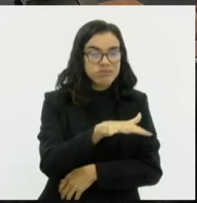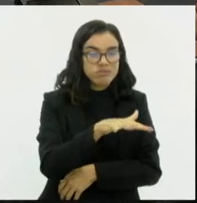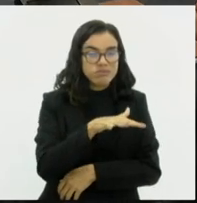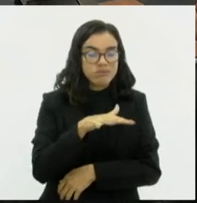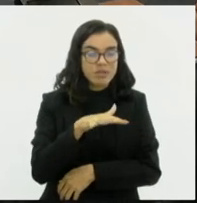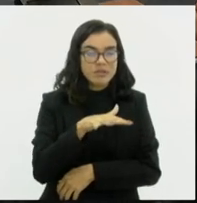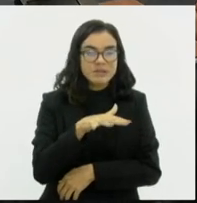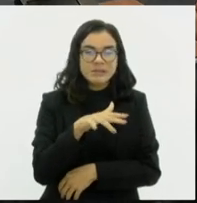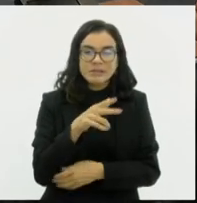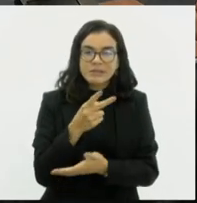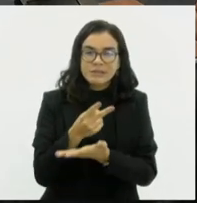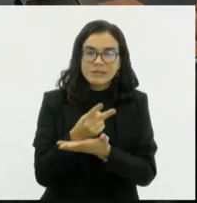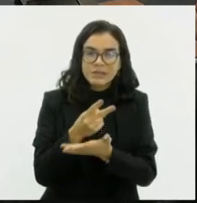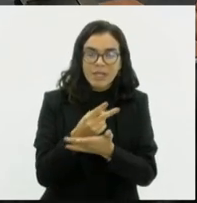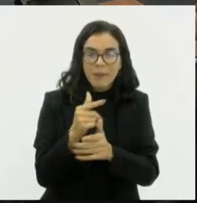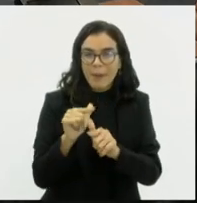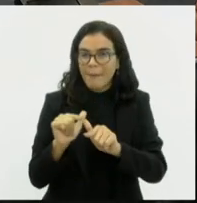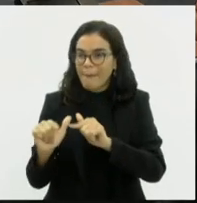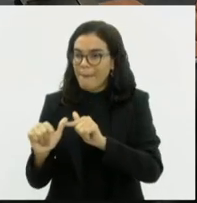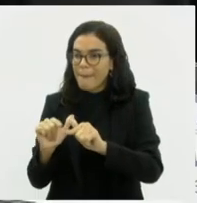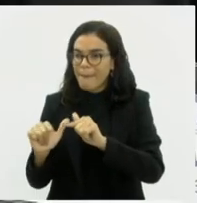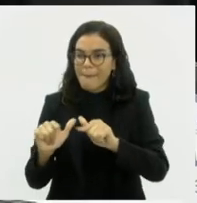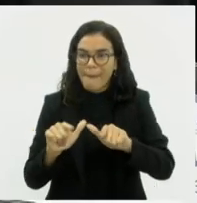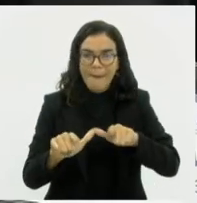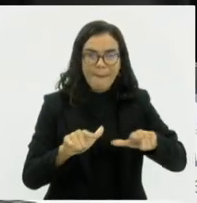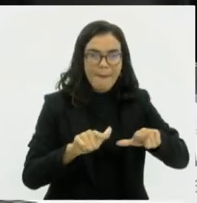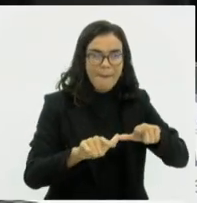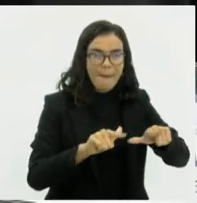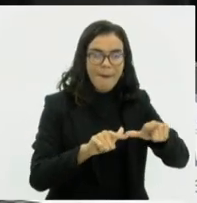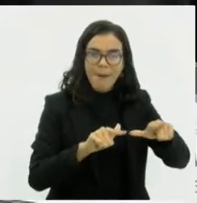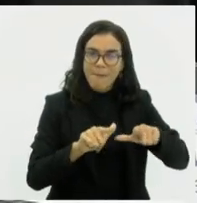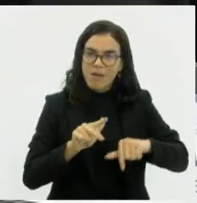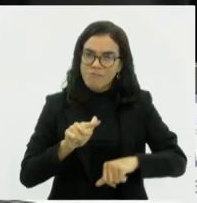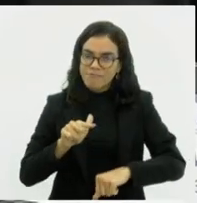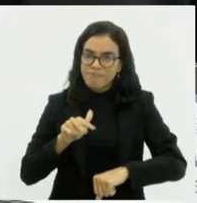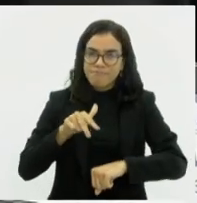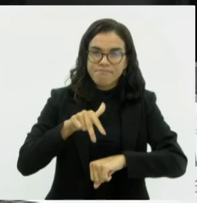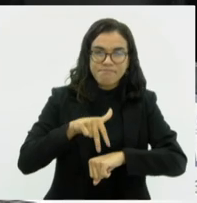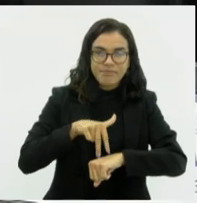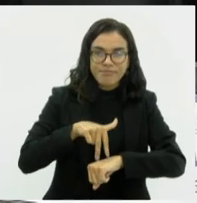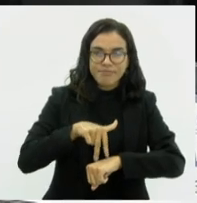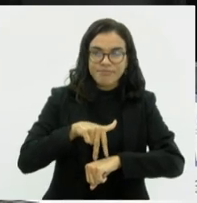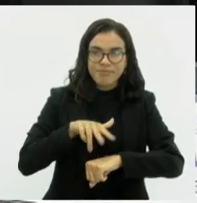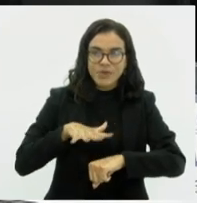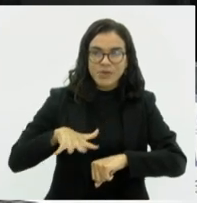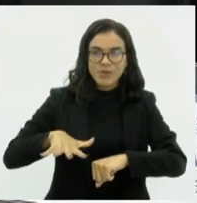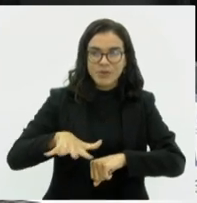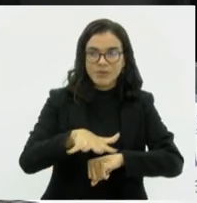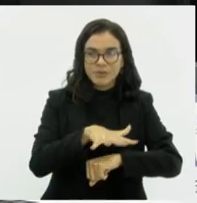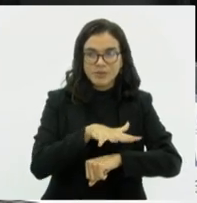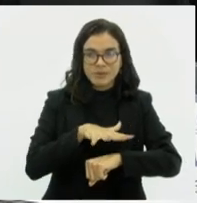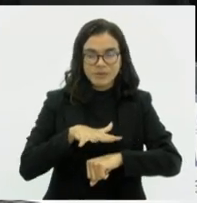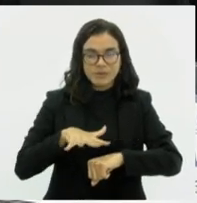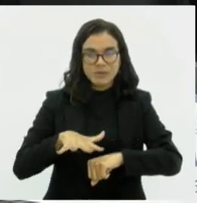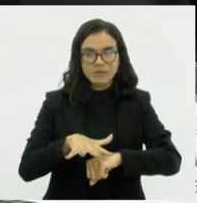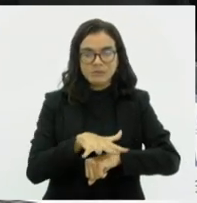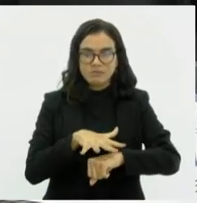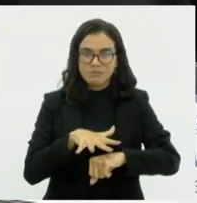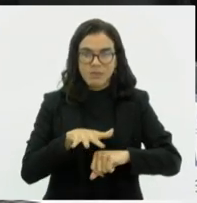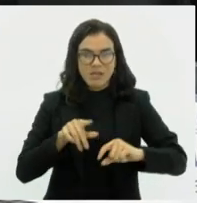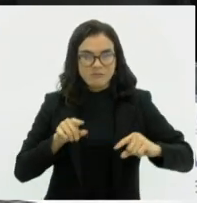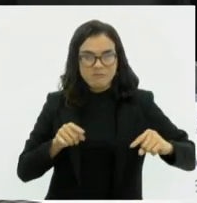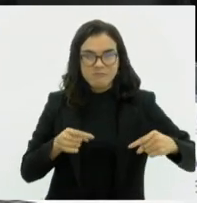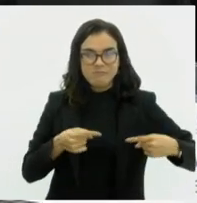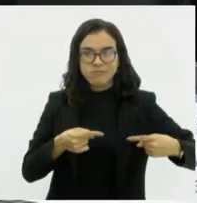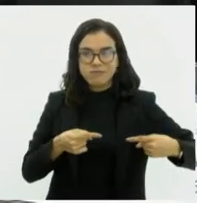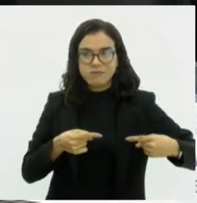sempre muito atarefadas, as mulheres assumiram esse espaço, né, de disputa